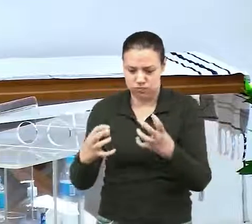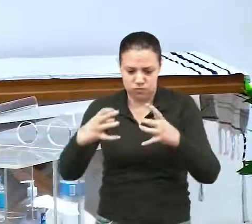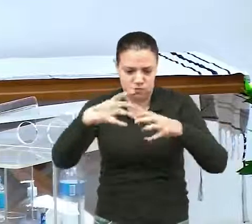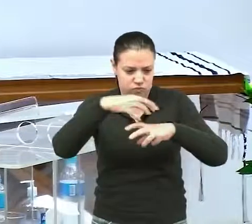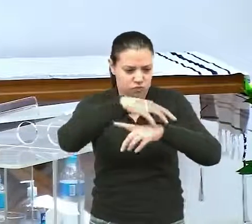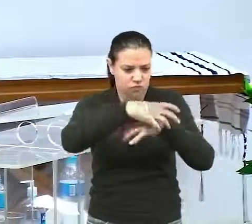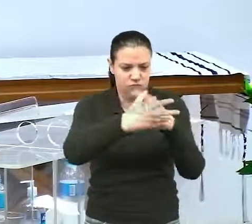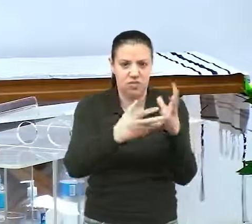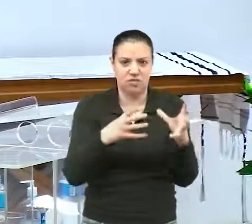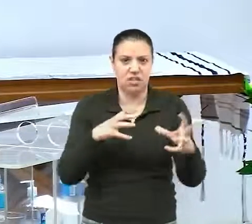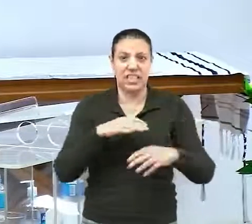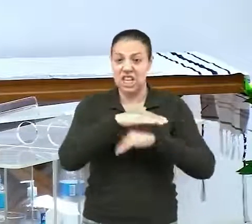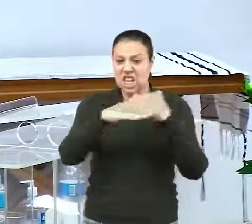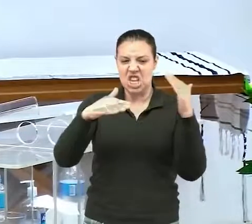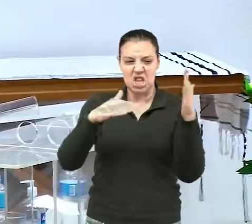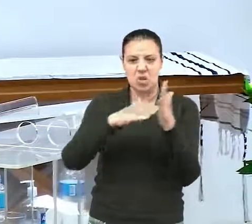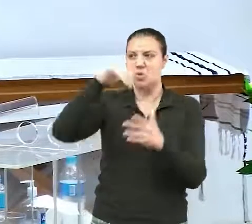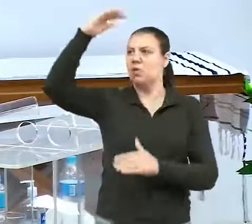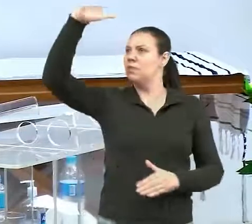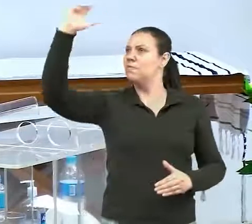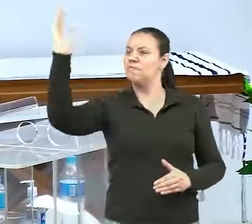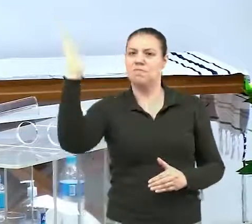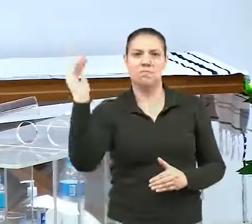atingindo frontalmente a nação brasileira,